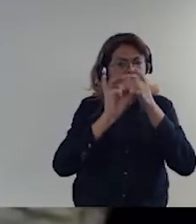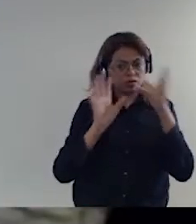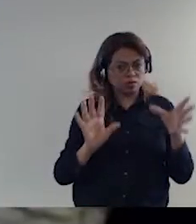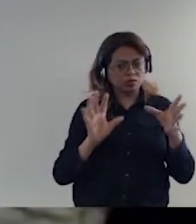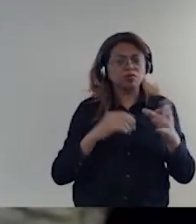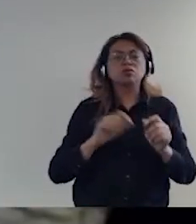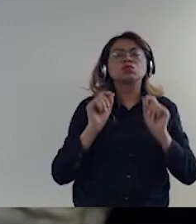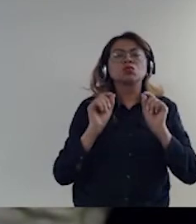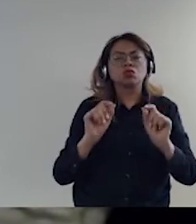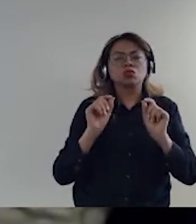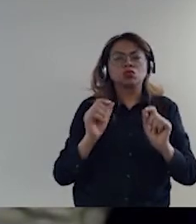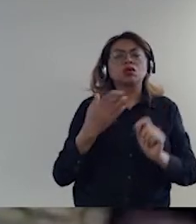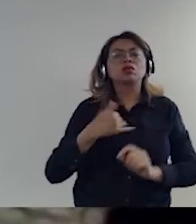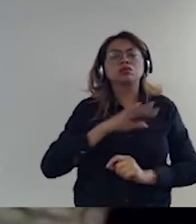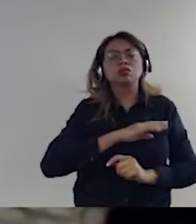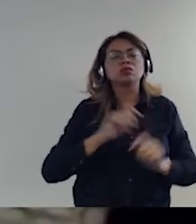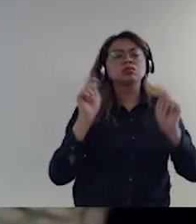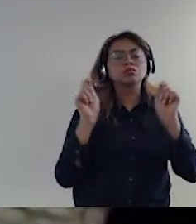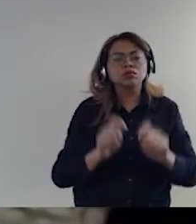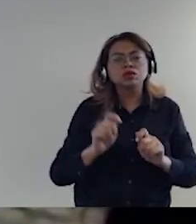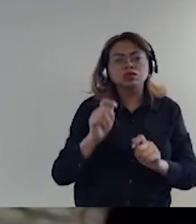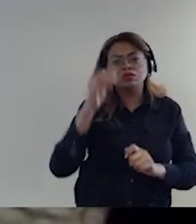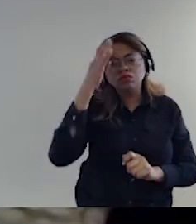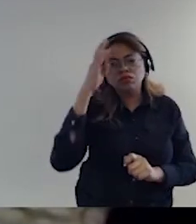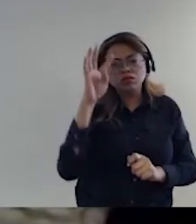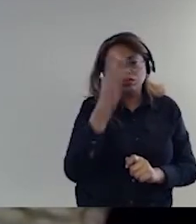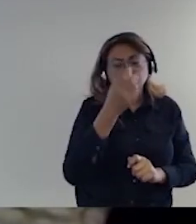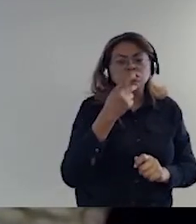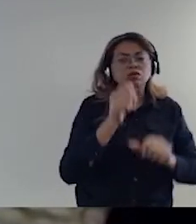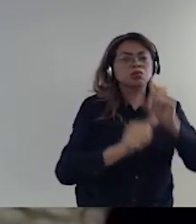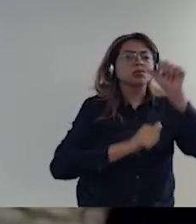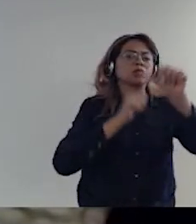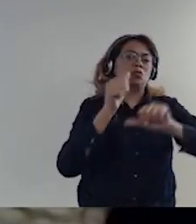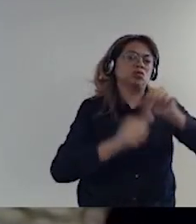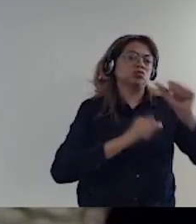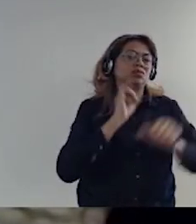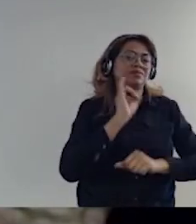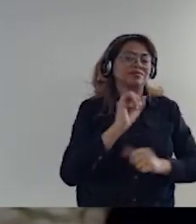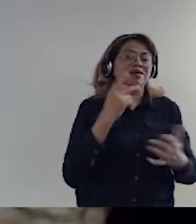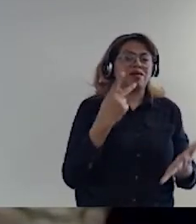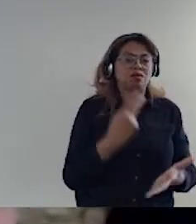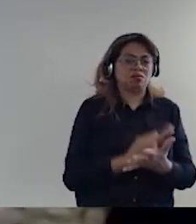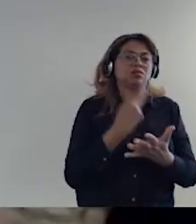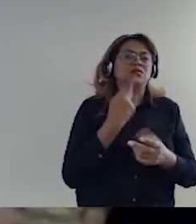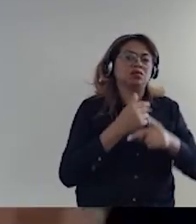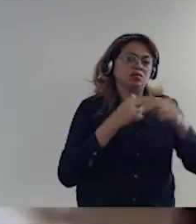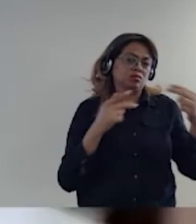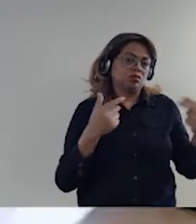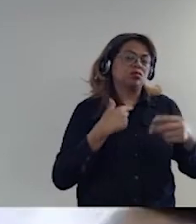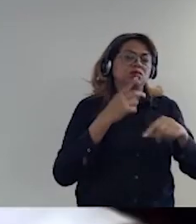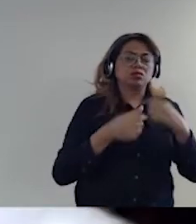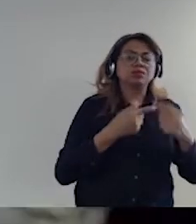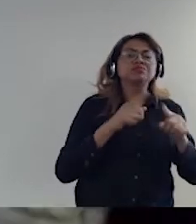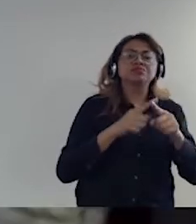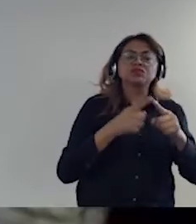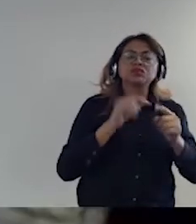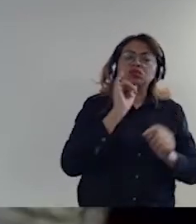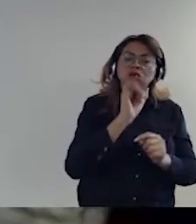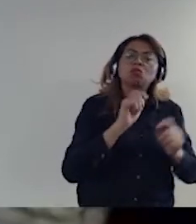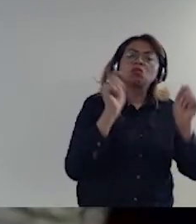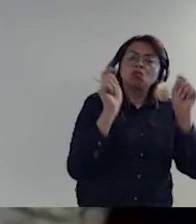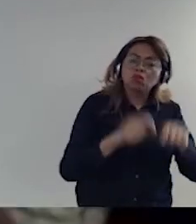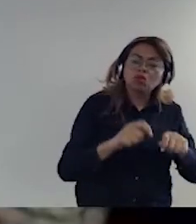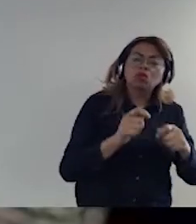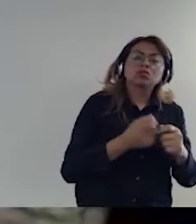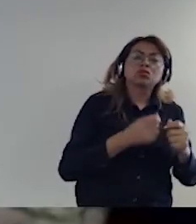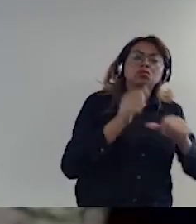logo, deduza uma pretensão modificativa. E, portanto, eu tenho não apenas a atribuição da pretensão extintiva, mas